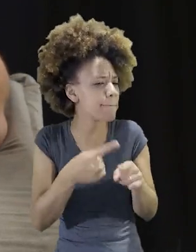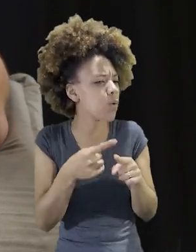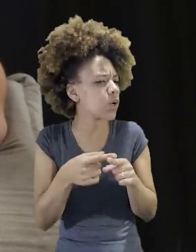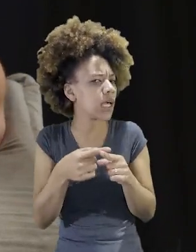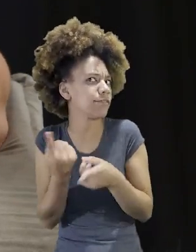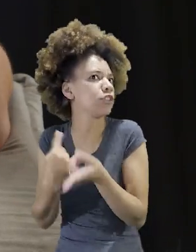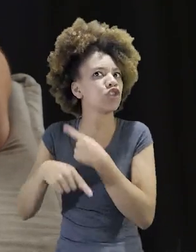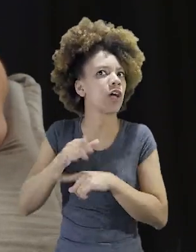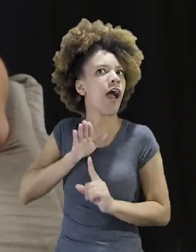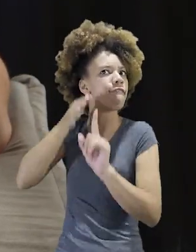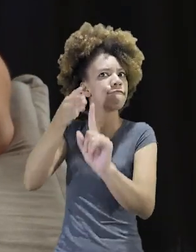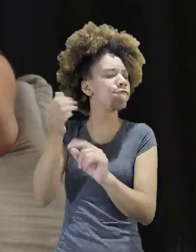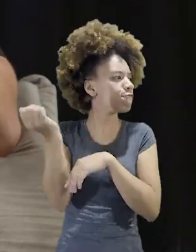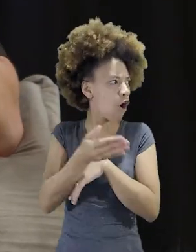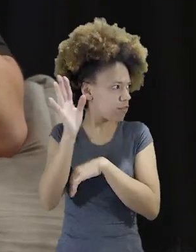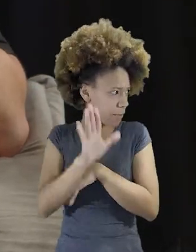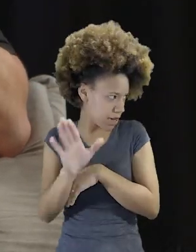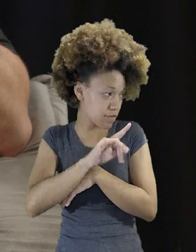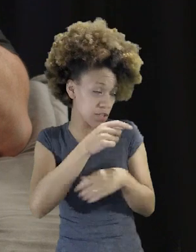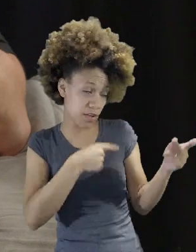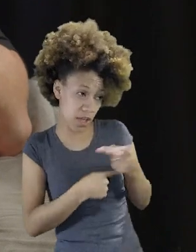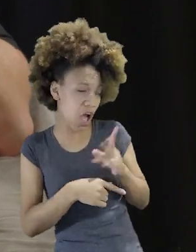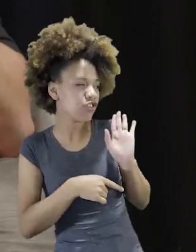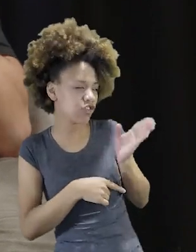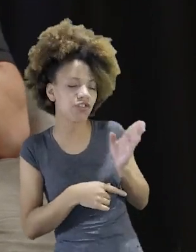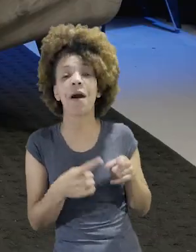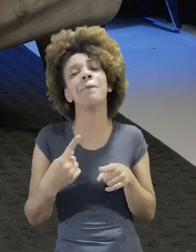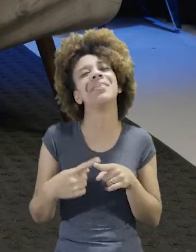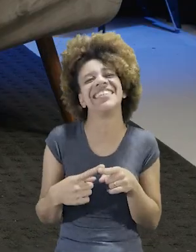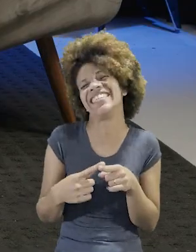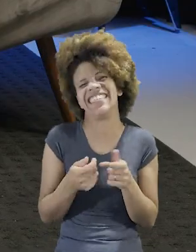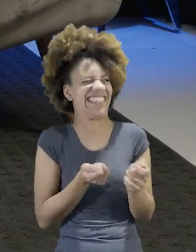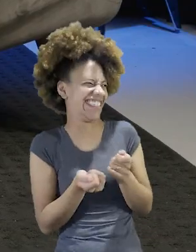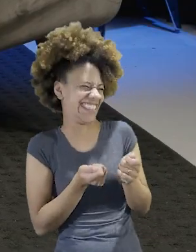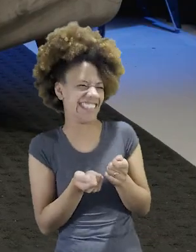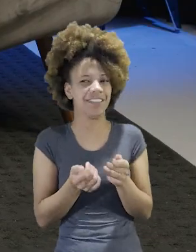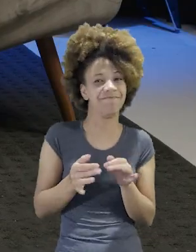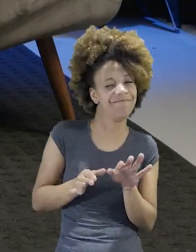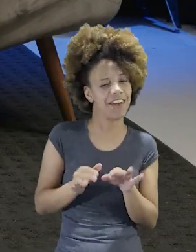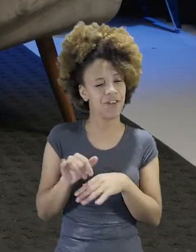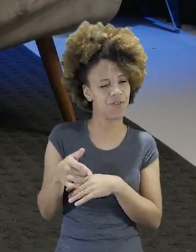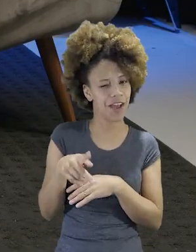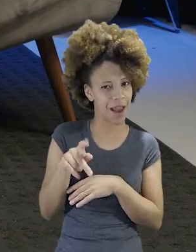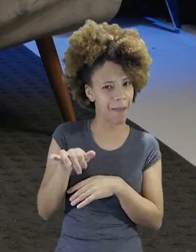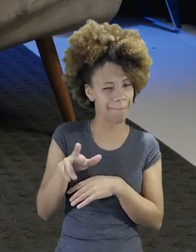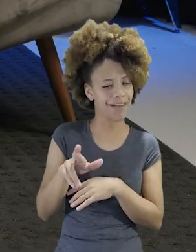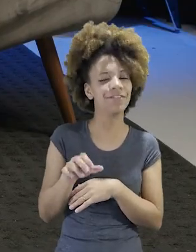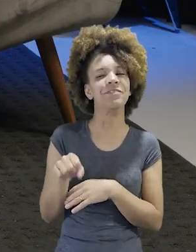porque que ele se tornaram os caras mais do Brasil você vai falar essa pergunta daqui a pouquinho porque eu vou falar ah fiz agora meio